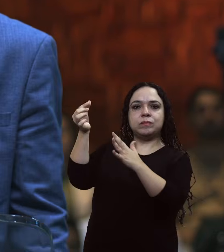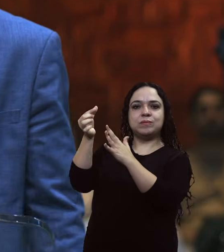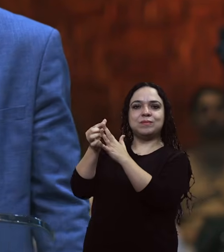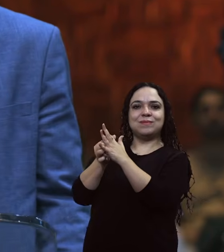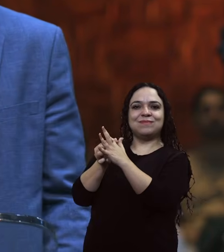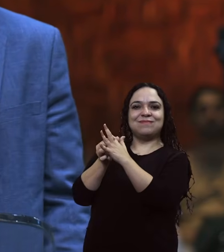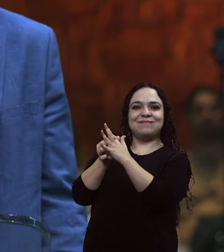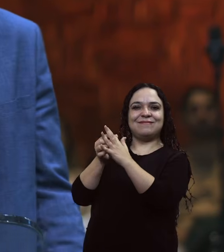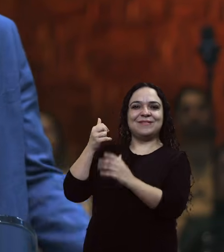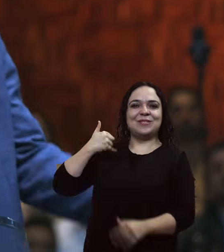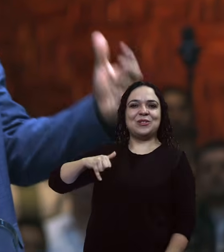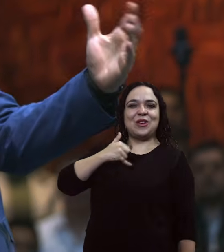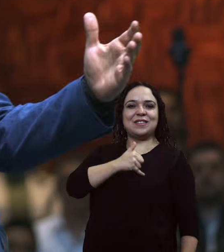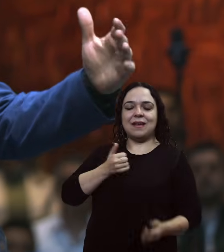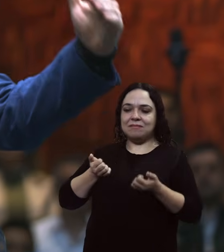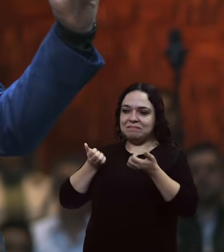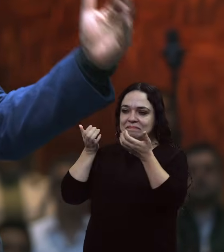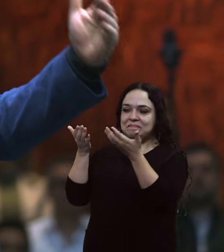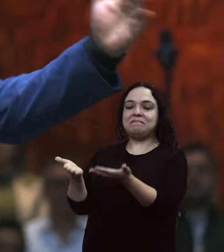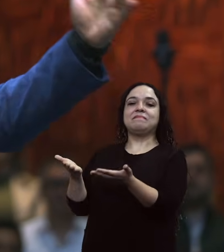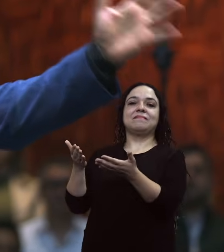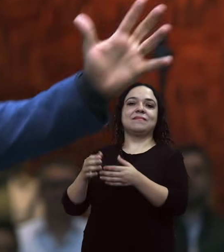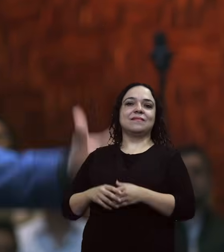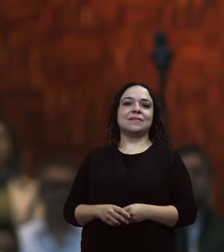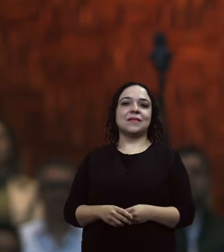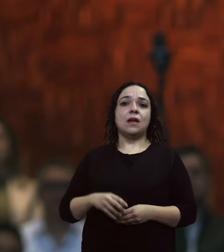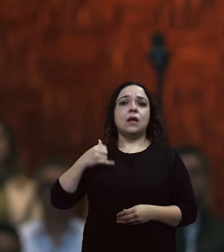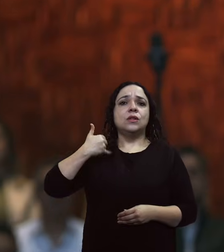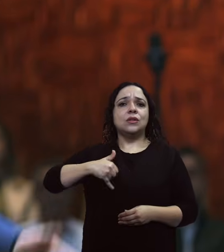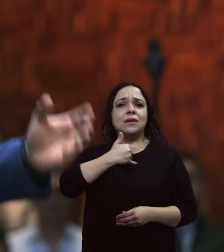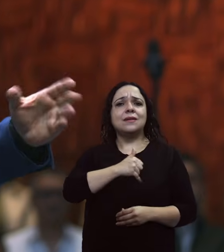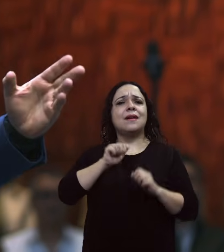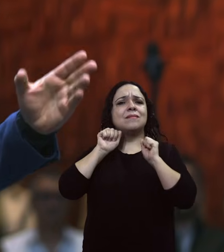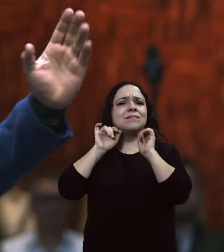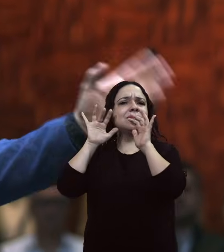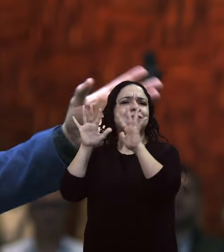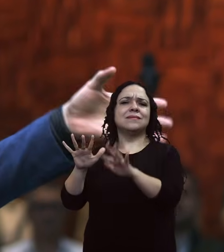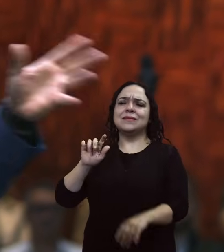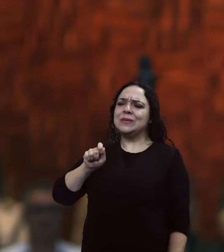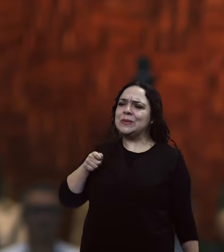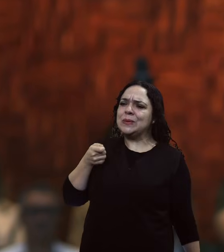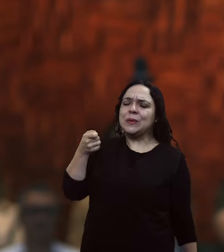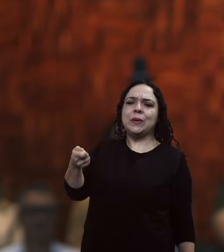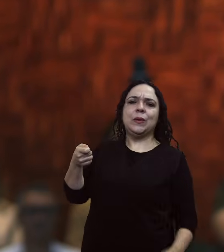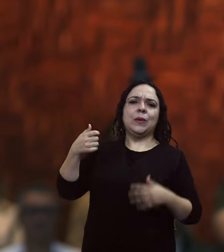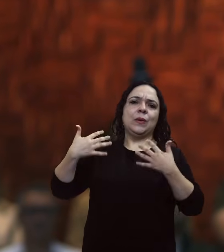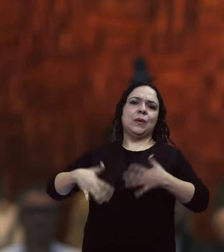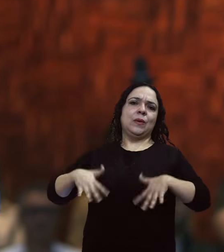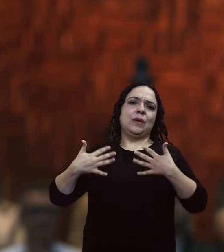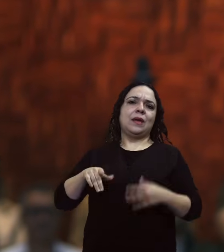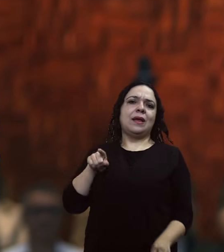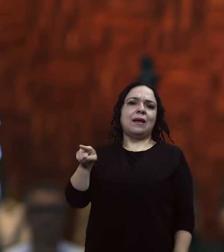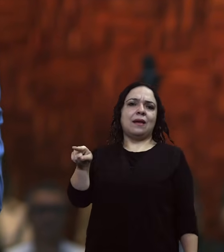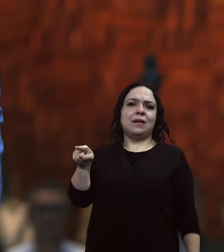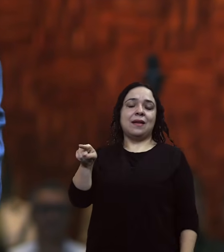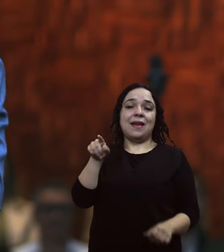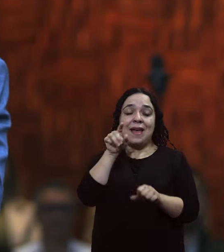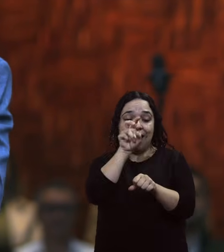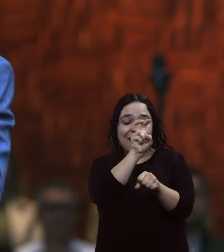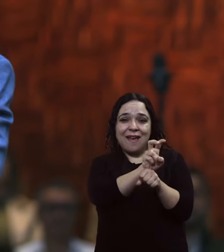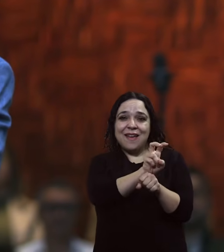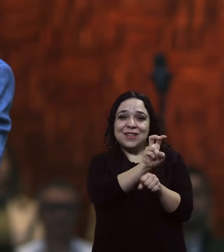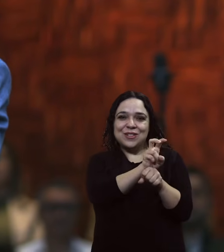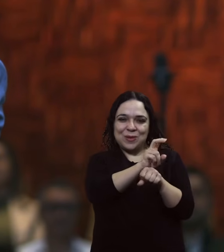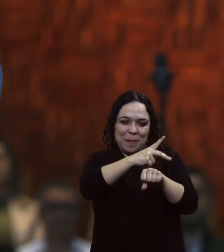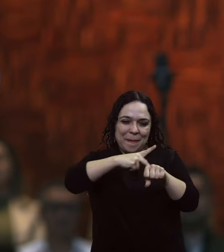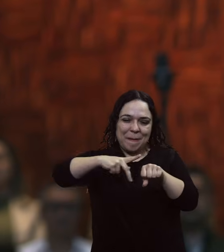José. Ele era um homem abençoado. Por causa da vida de José, o Egito é